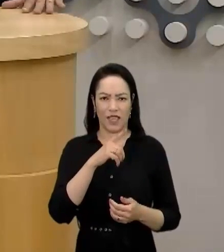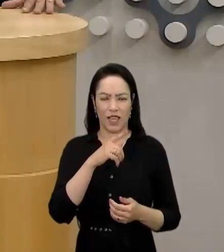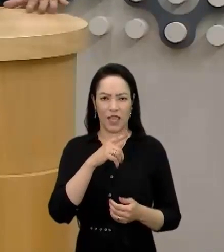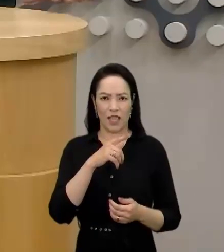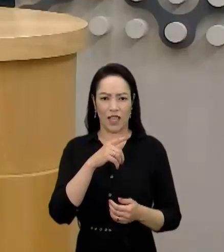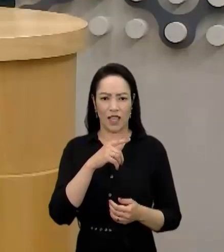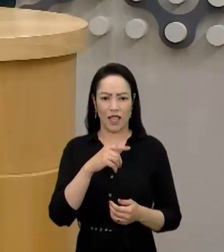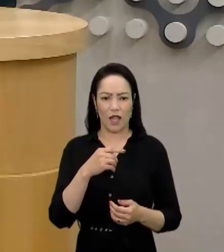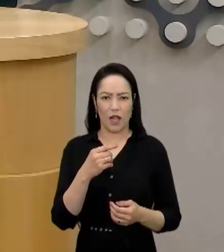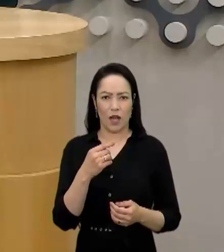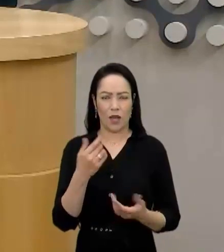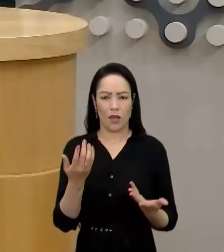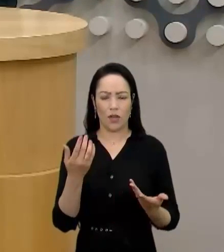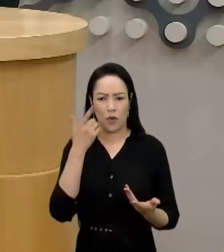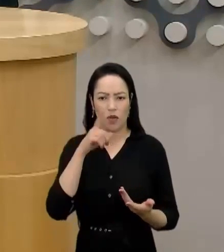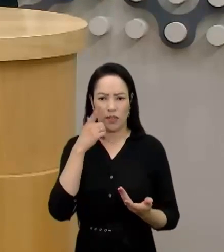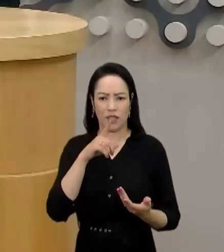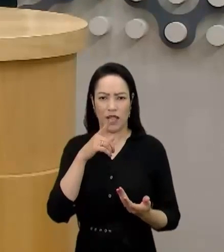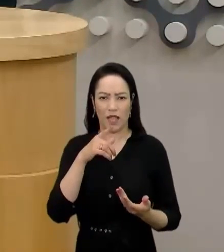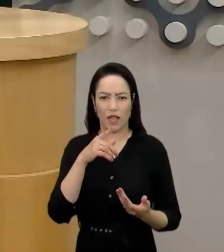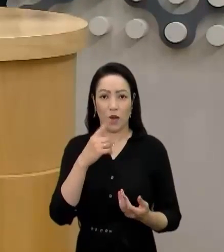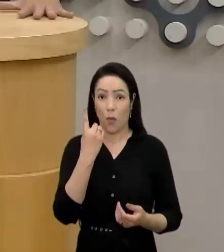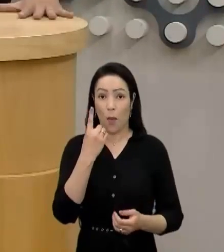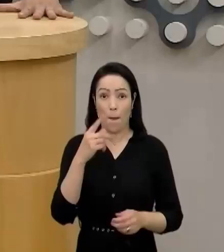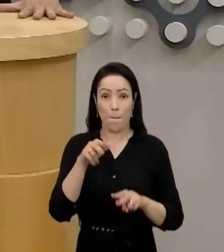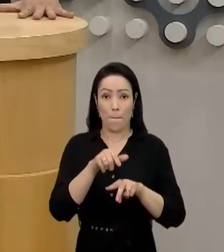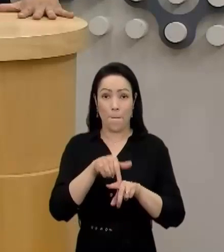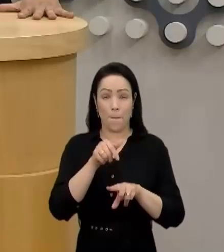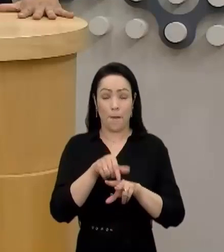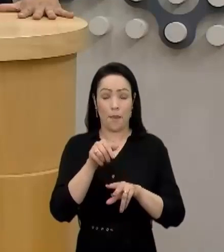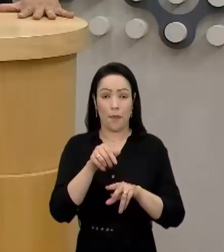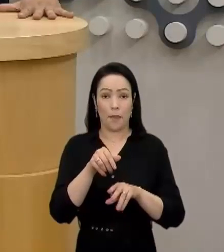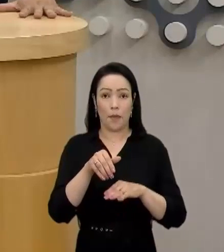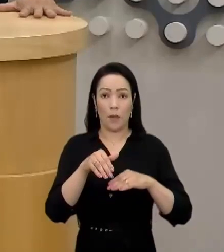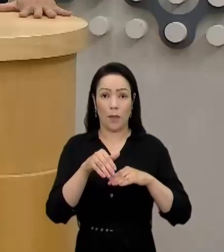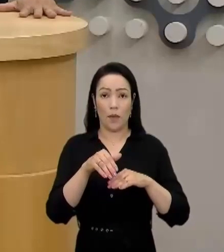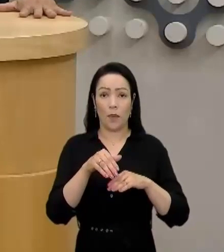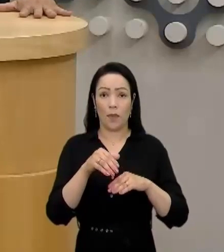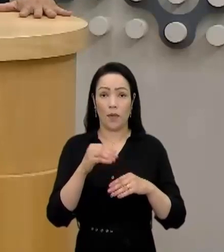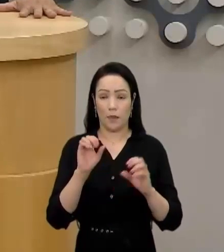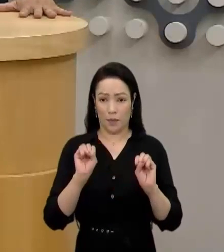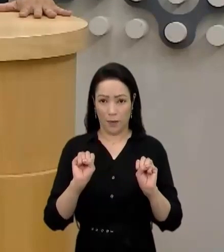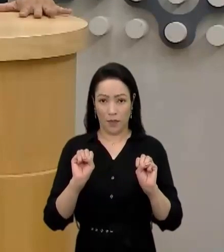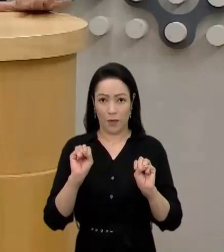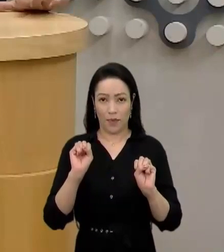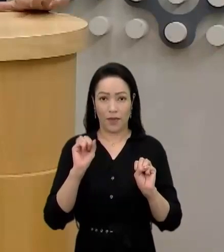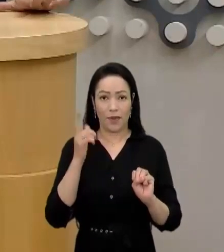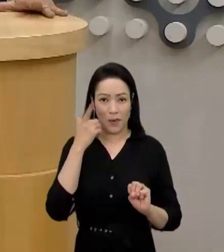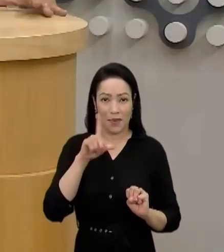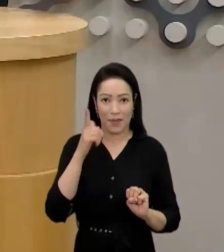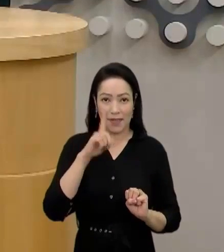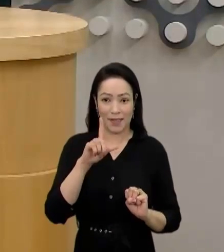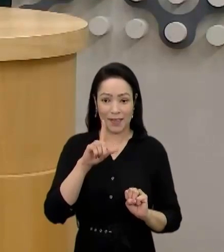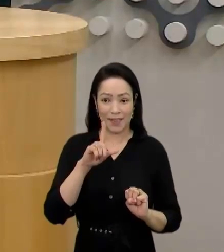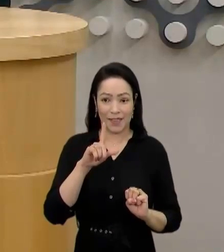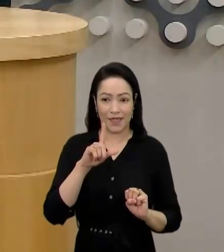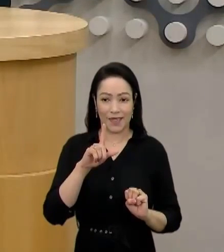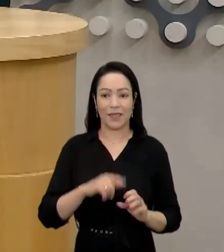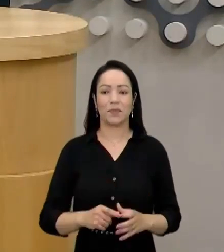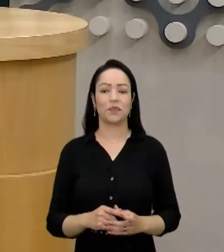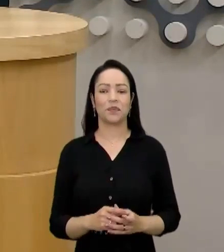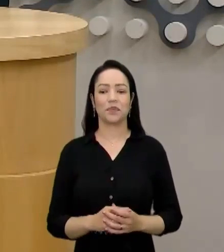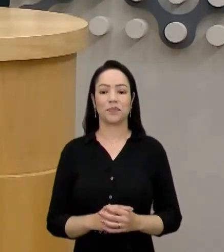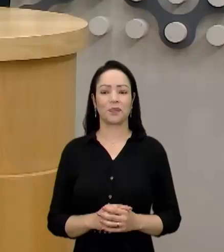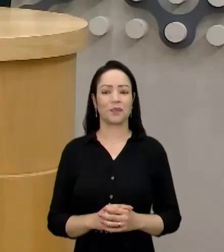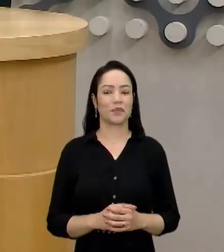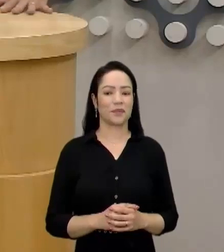no sábado, no domingo de carnaval, mas agora. Eita, tá meio bamba aí. Peraí. Ainda bem que tá ninguém vindo por baixo. É isso que eu ia falar, a gente tinha que